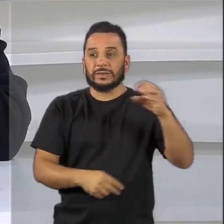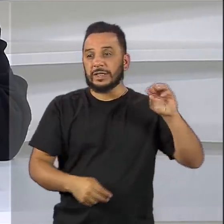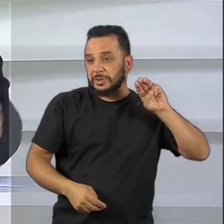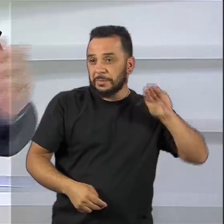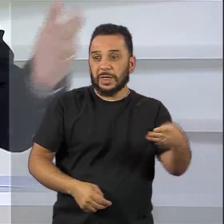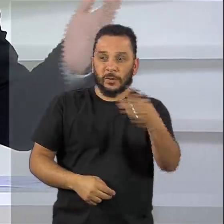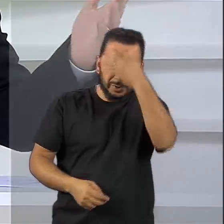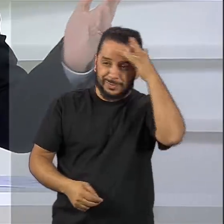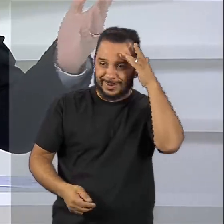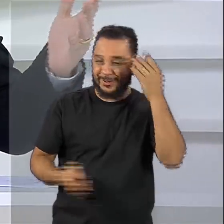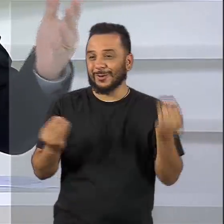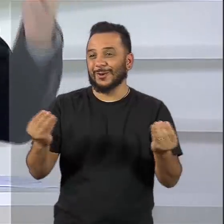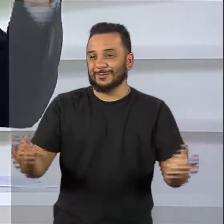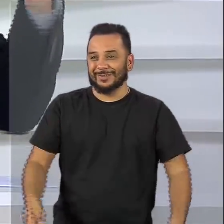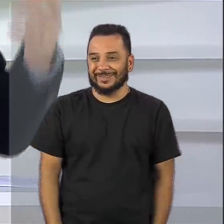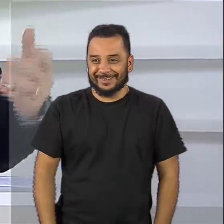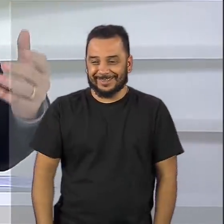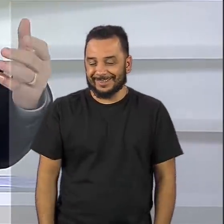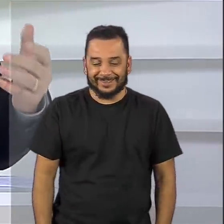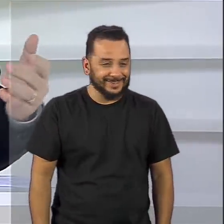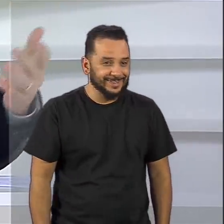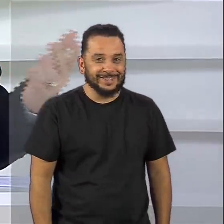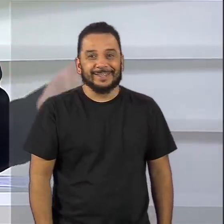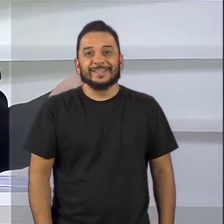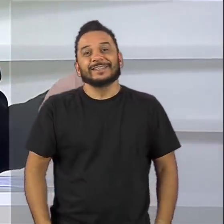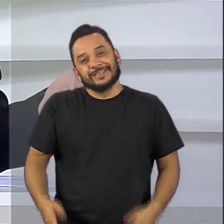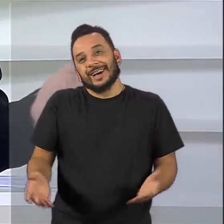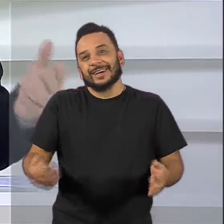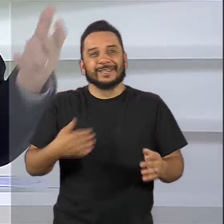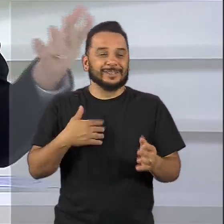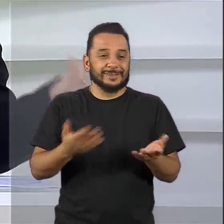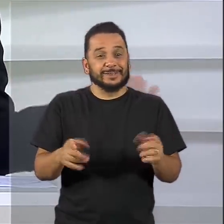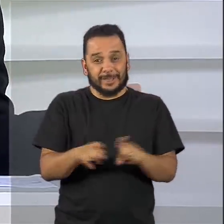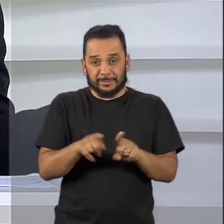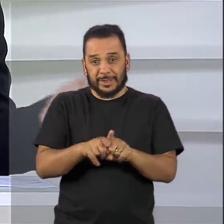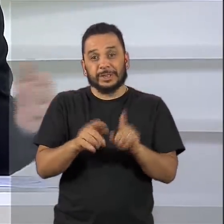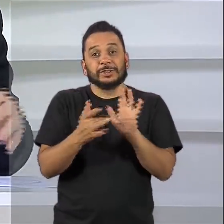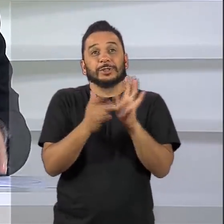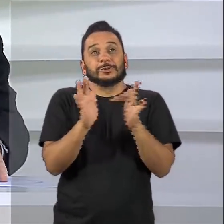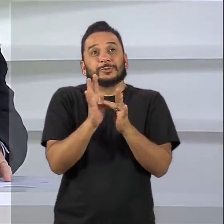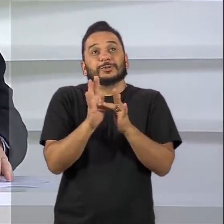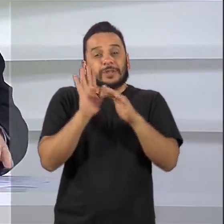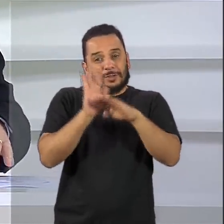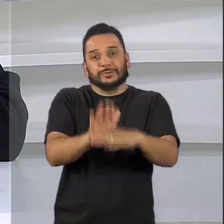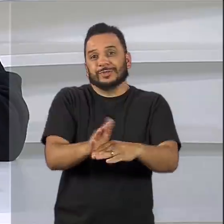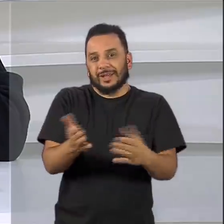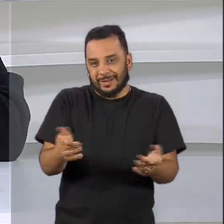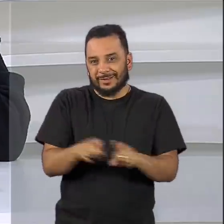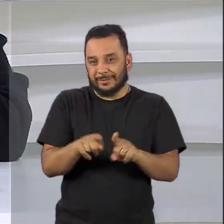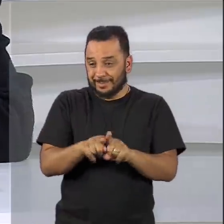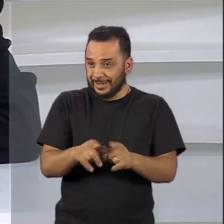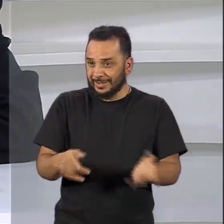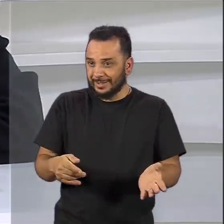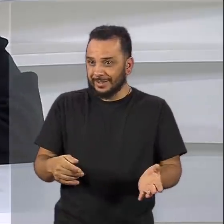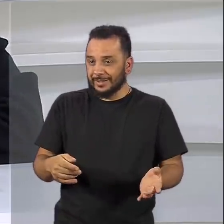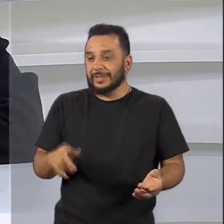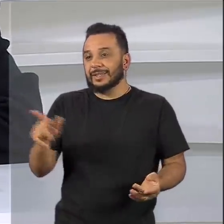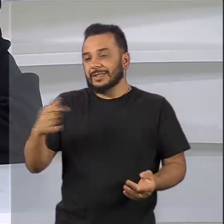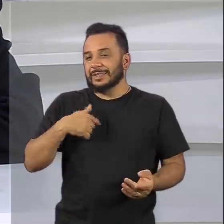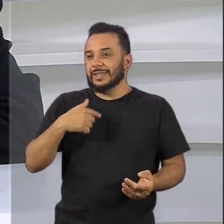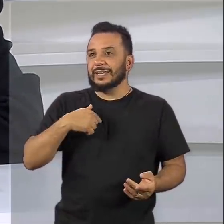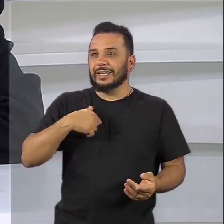Não, ou alguma invocação de Jesus, talvez. Também. Agora, ele podia aprender a falar o S.